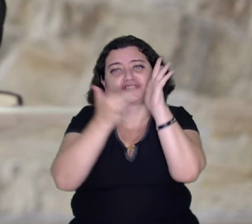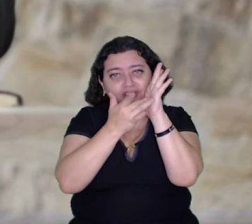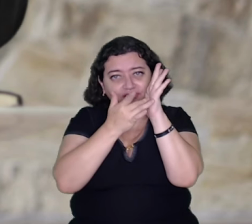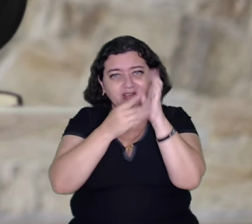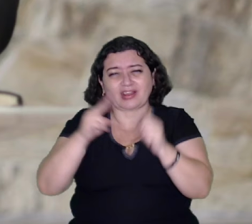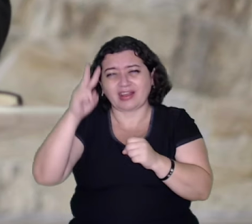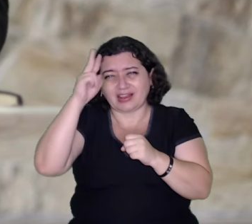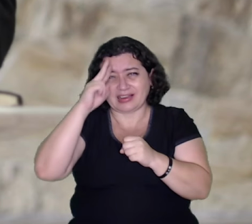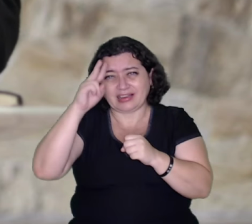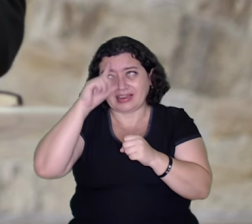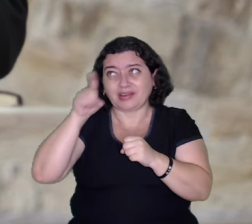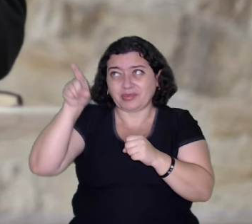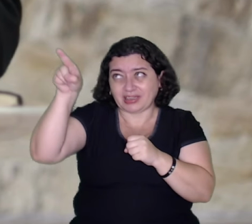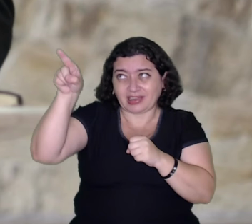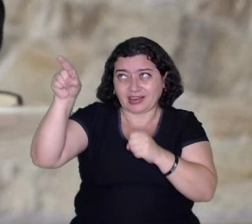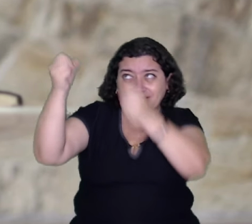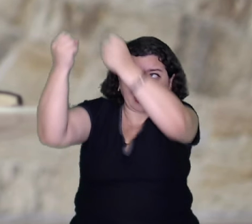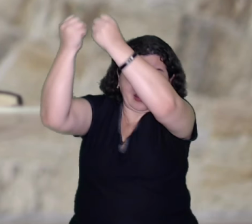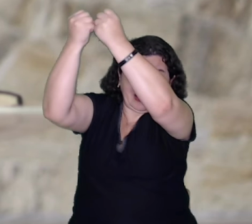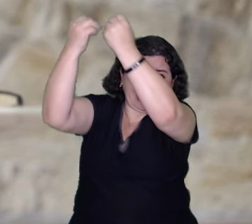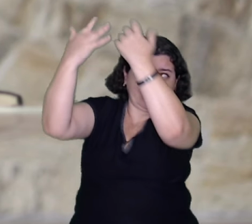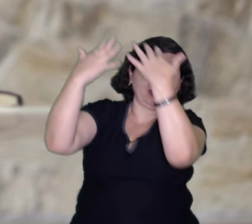Lembra daquele que te abençoa.